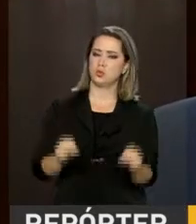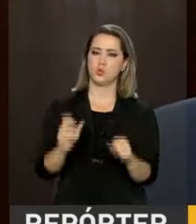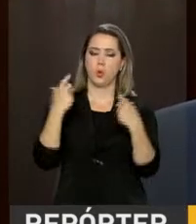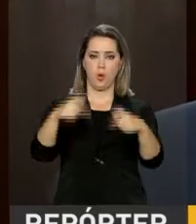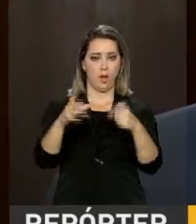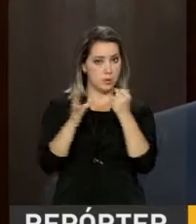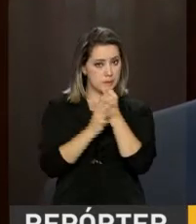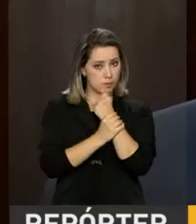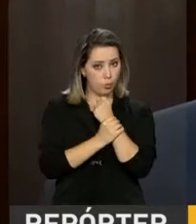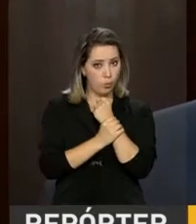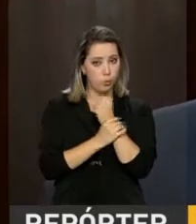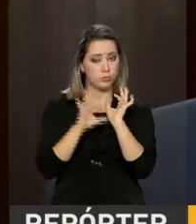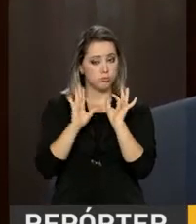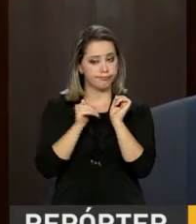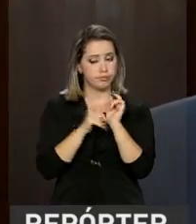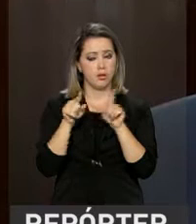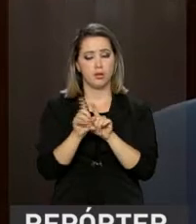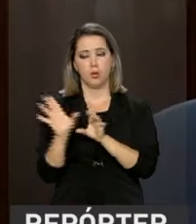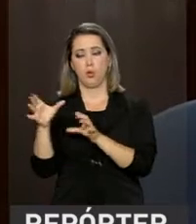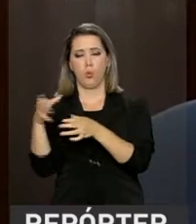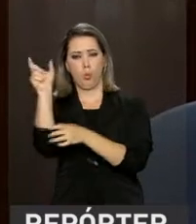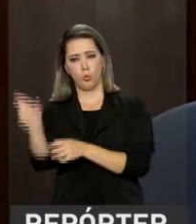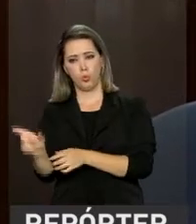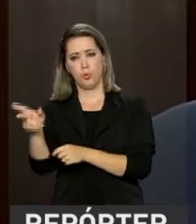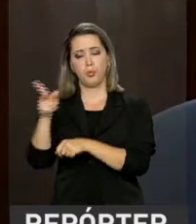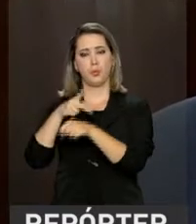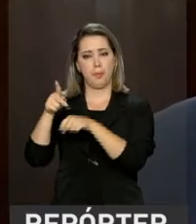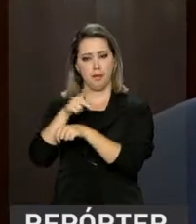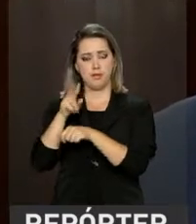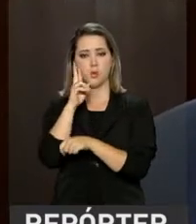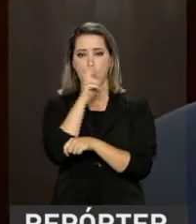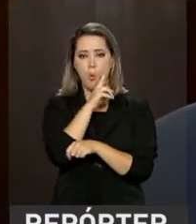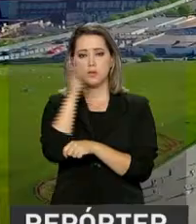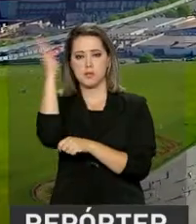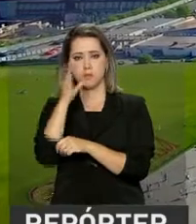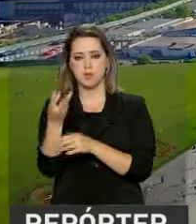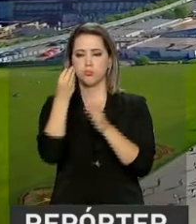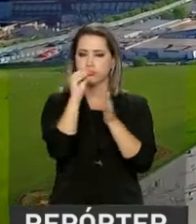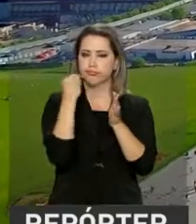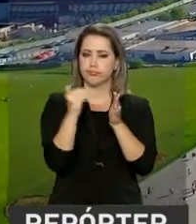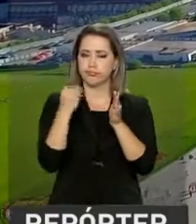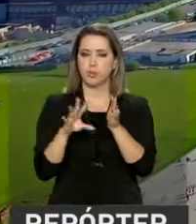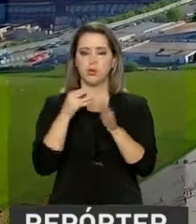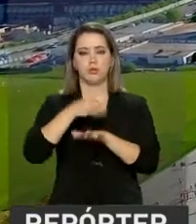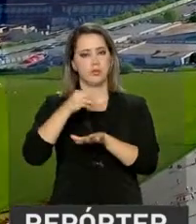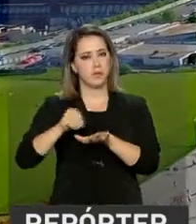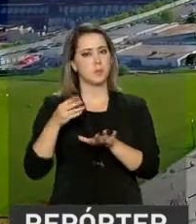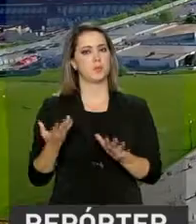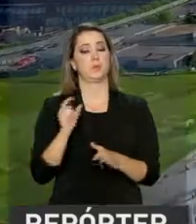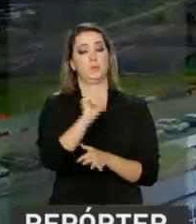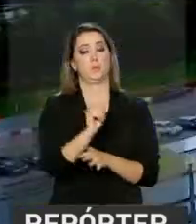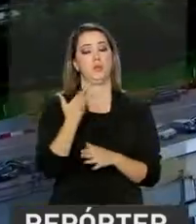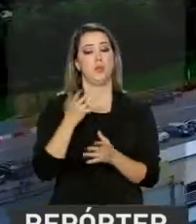os agentes da aduana brasileira e da Rússia depositarão informações. O comércio com a Rússia cresceu nos